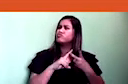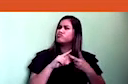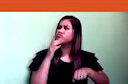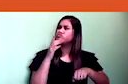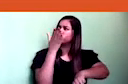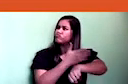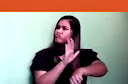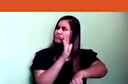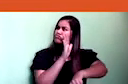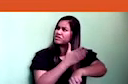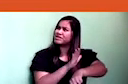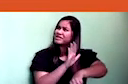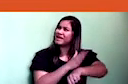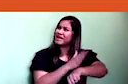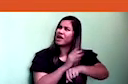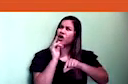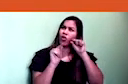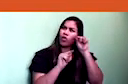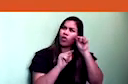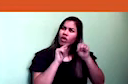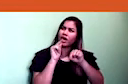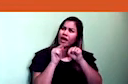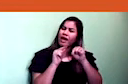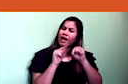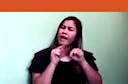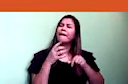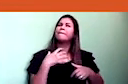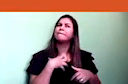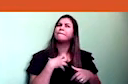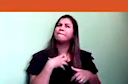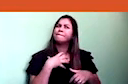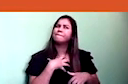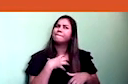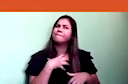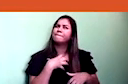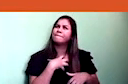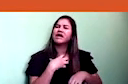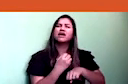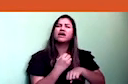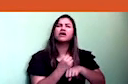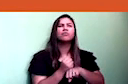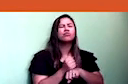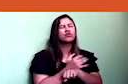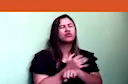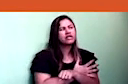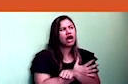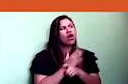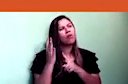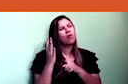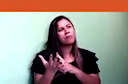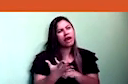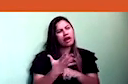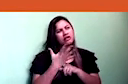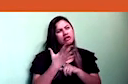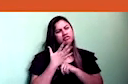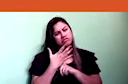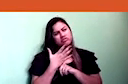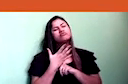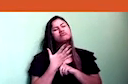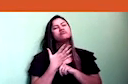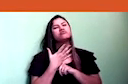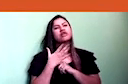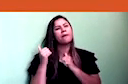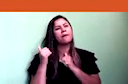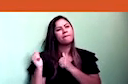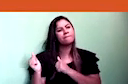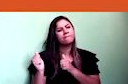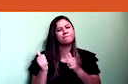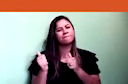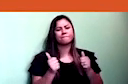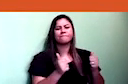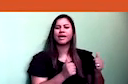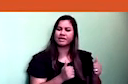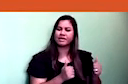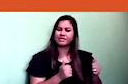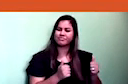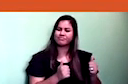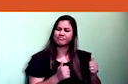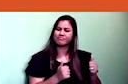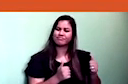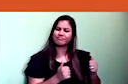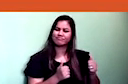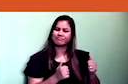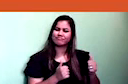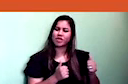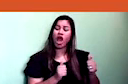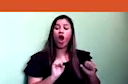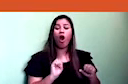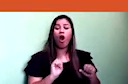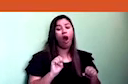consequentemente, vão alterar a minha funcionalidade, né? O meu fisiológico, e com isso vou comprometer a